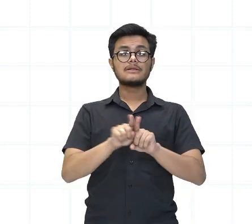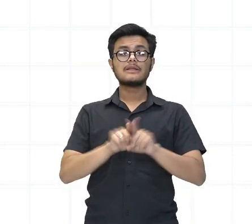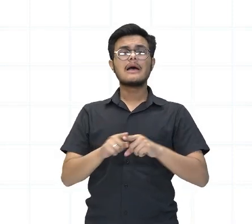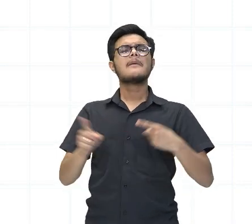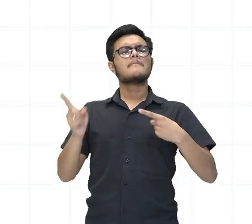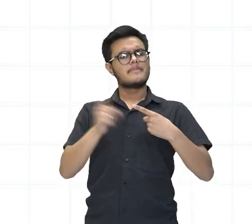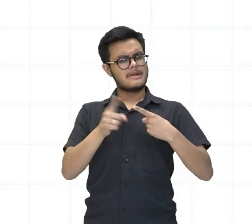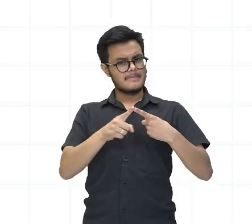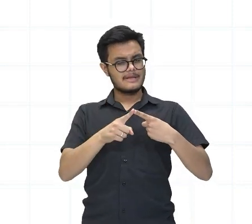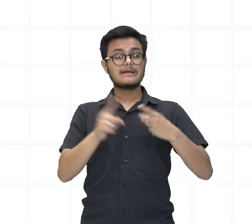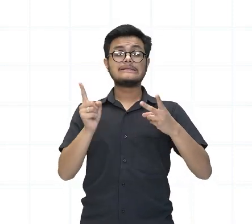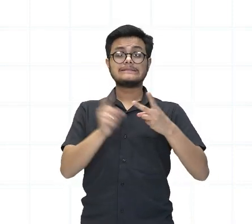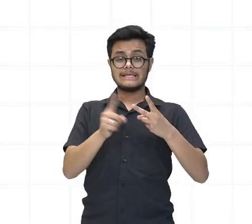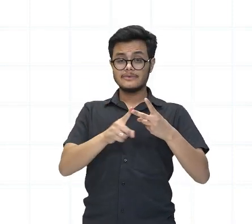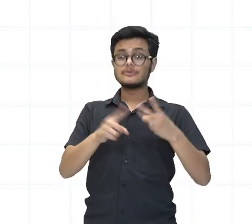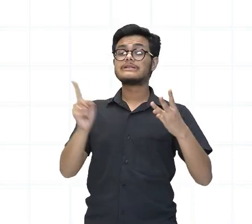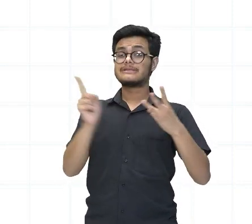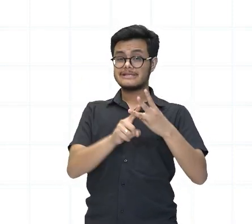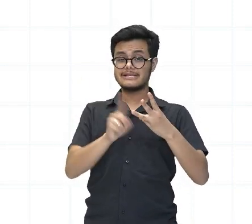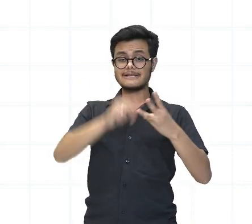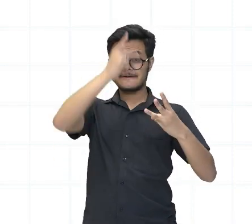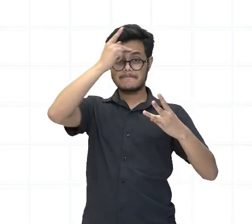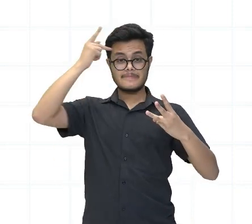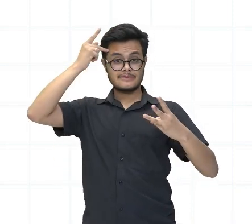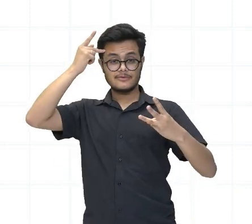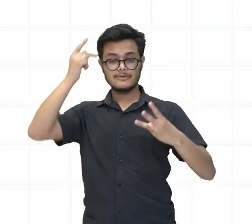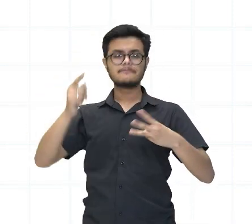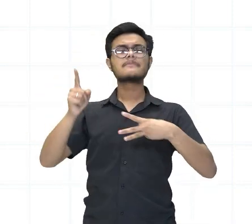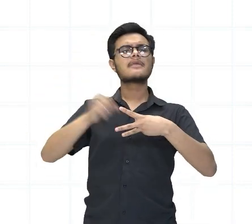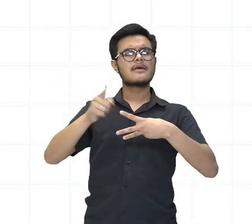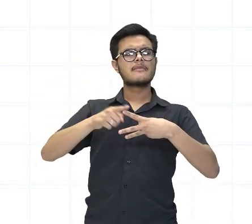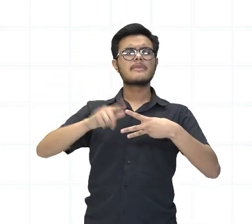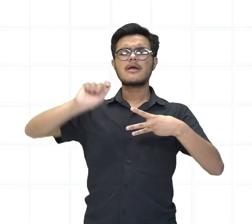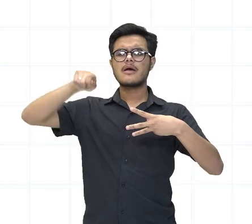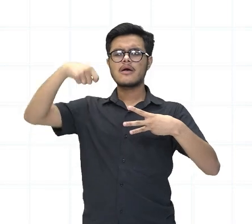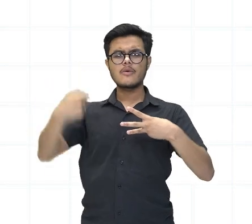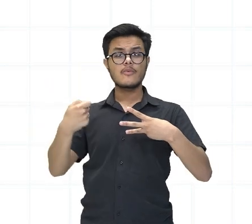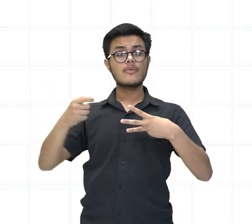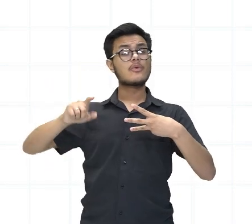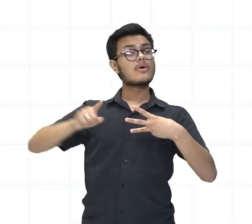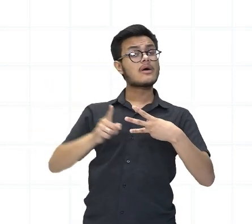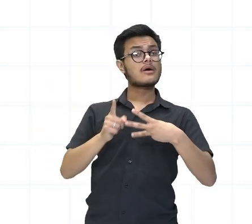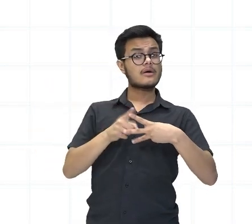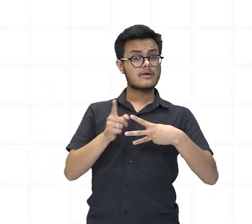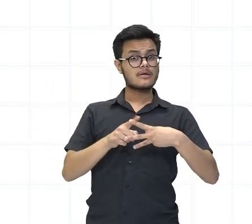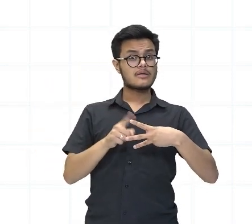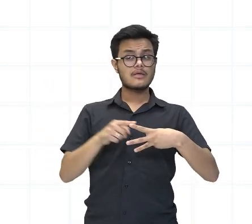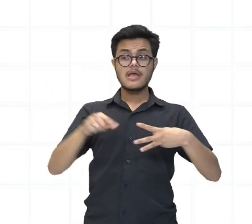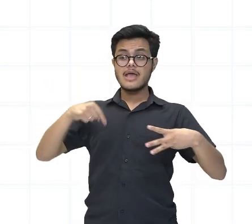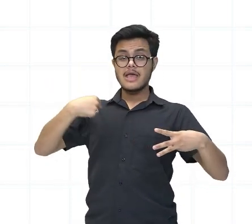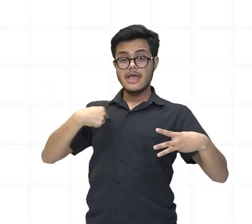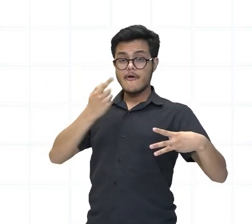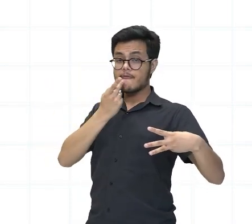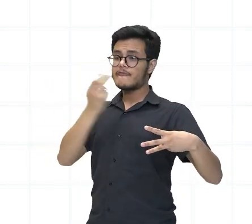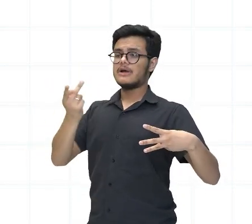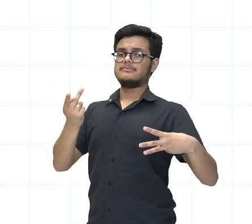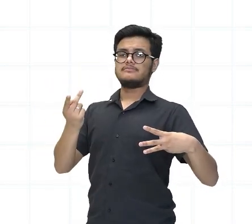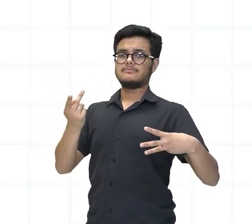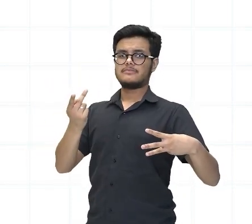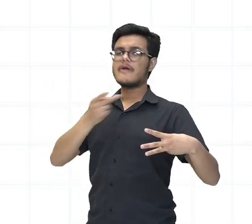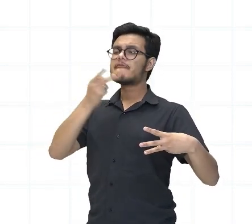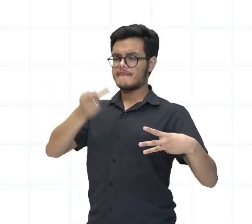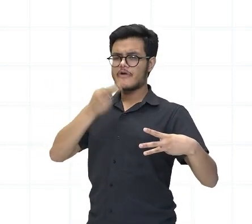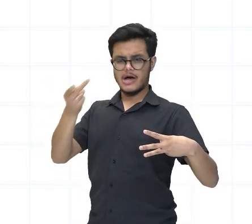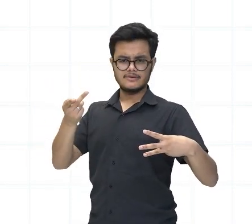a segunda e a terceira pessoa. A primeira pessoa é a pessoa que fala, né, que diz, que